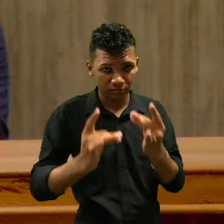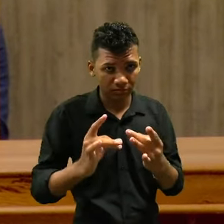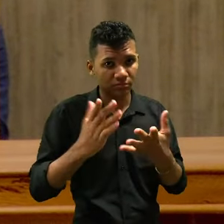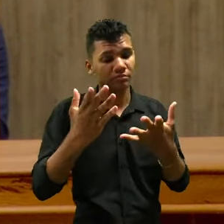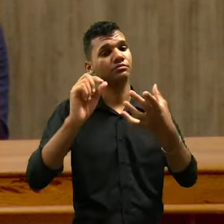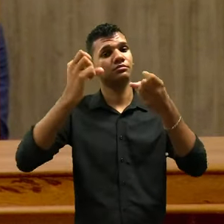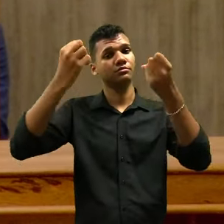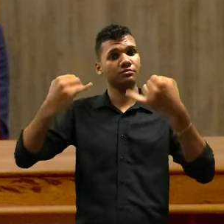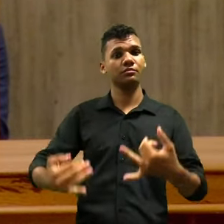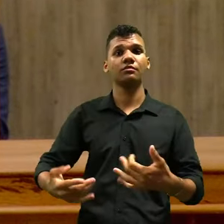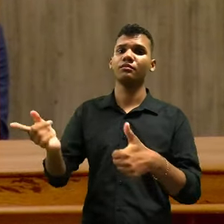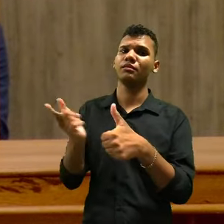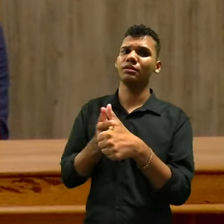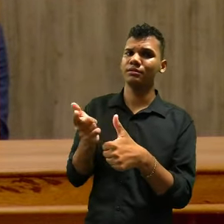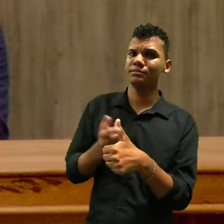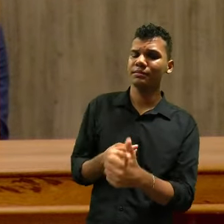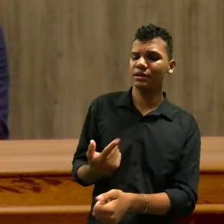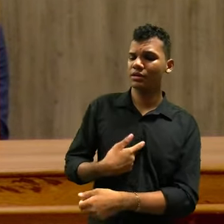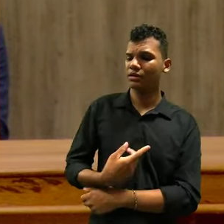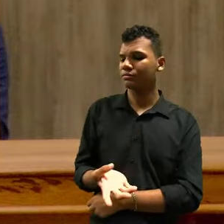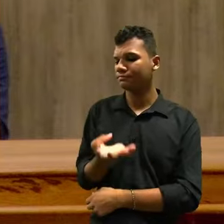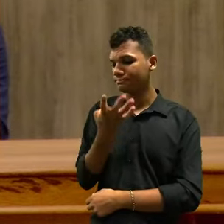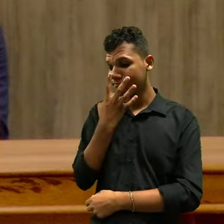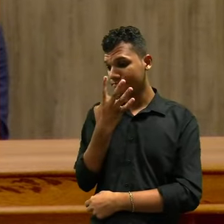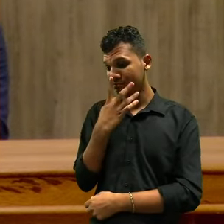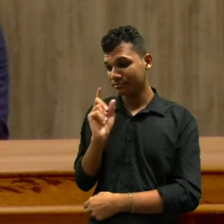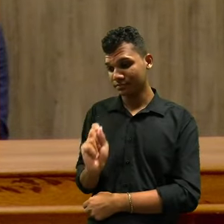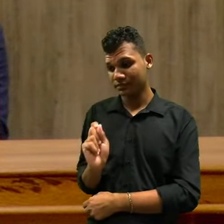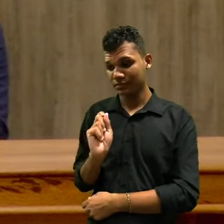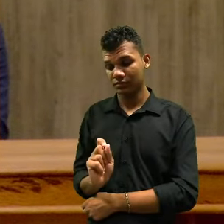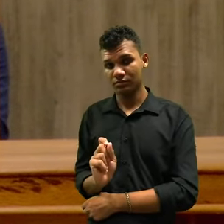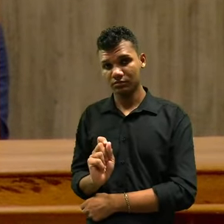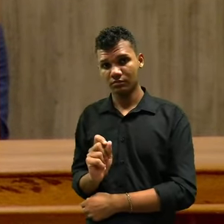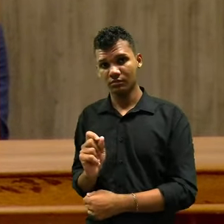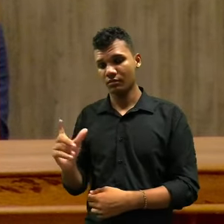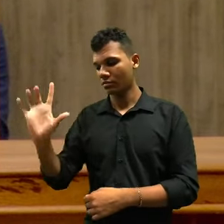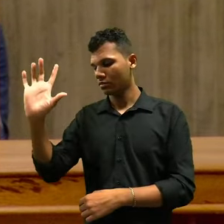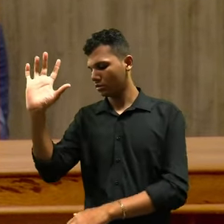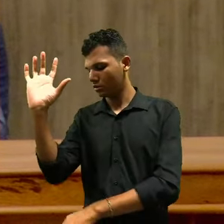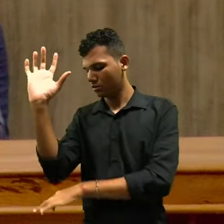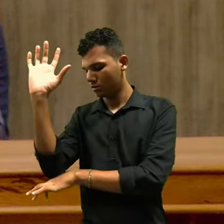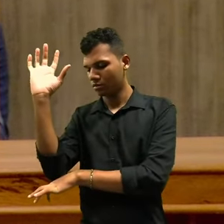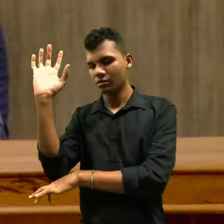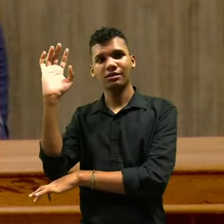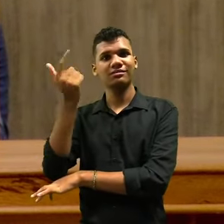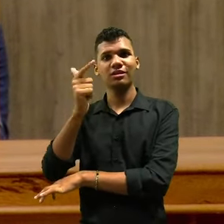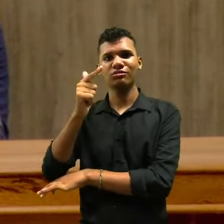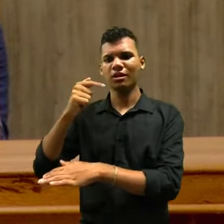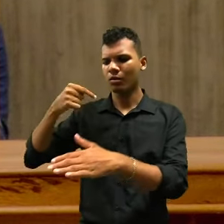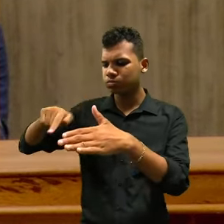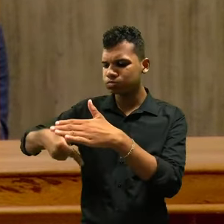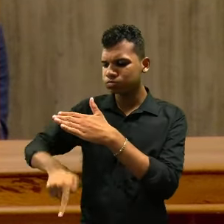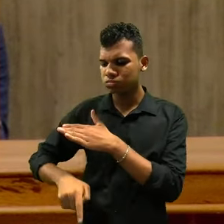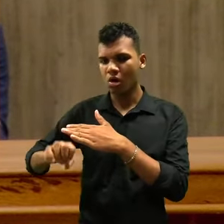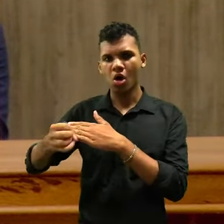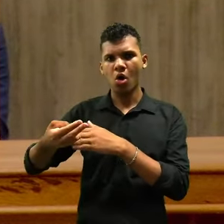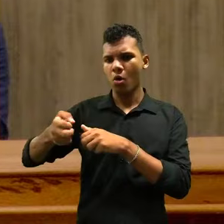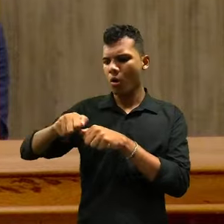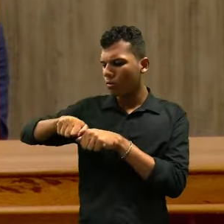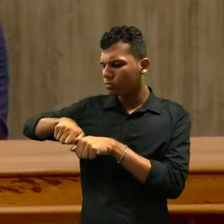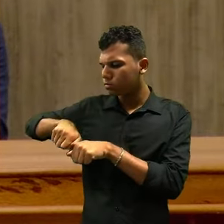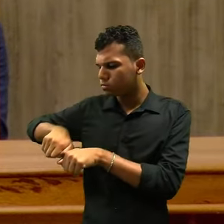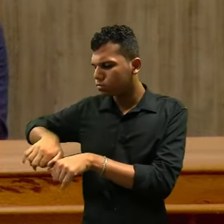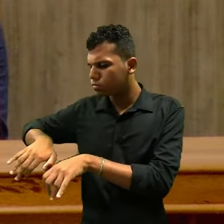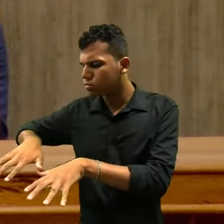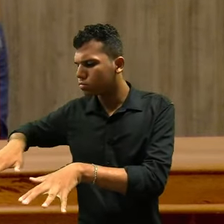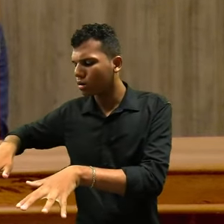primeira coisa que você observa aqui é que essa raiz ela não tem profundidade ela ela não se alastra e